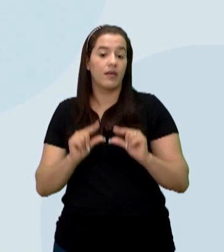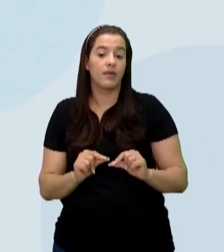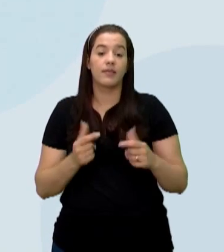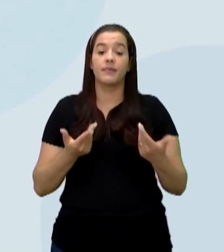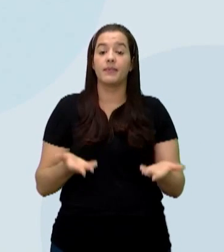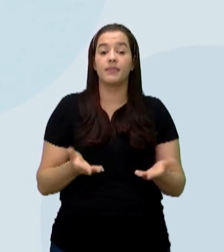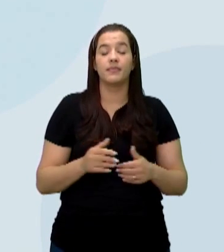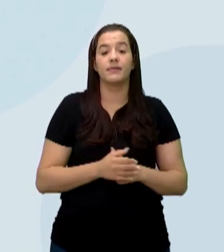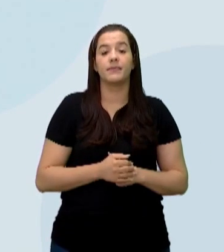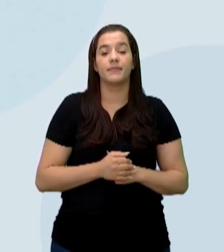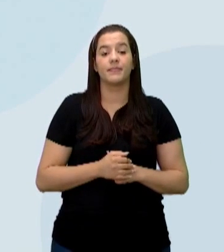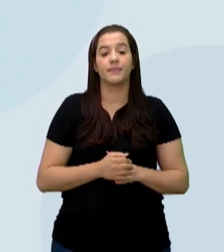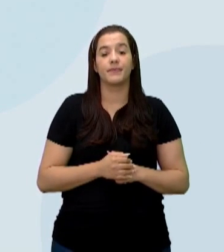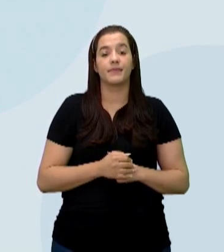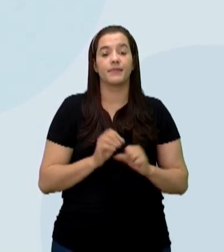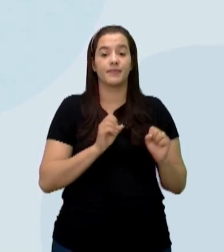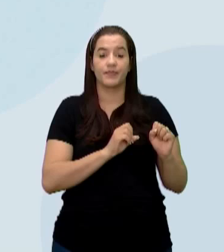acabando.